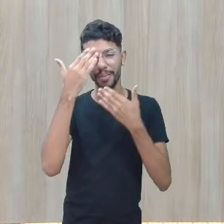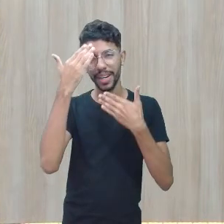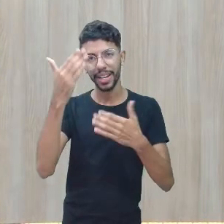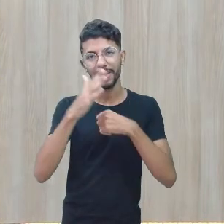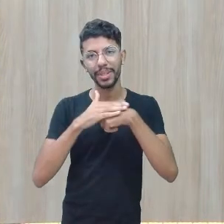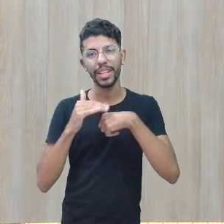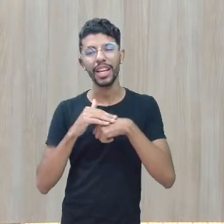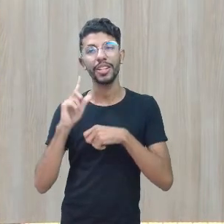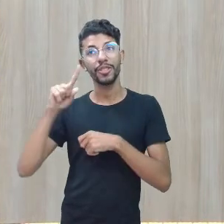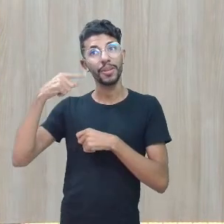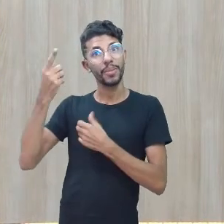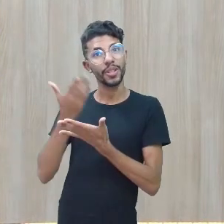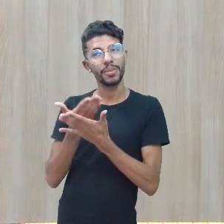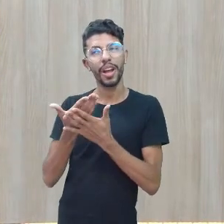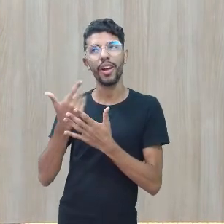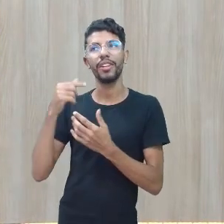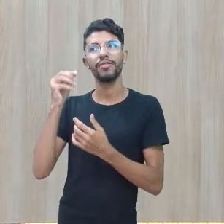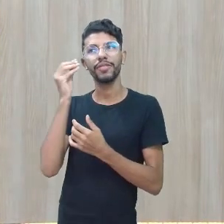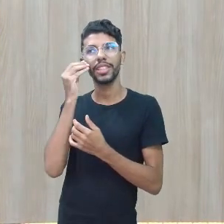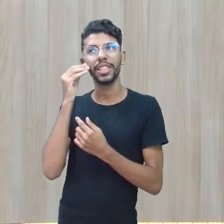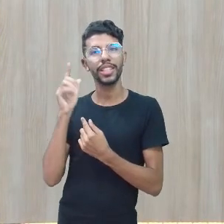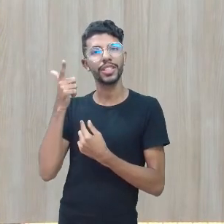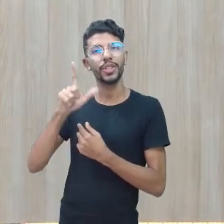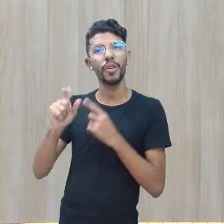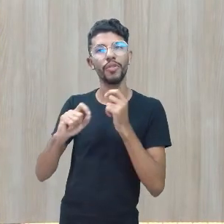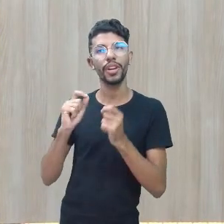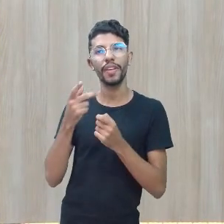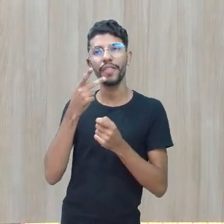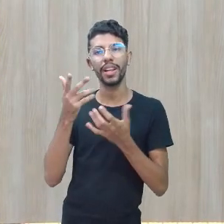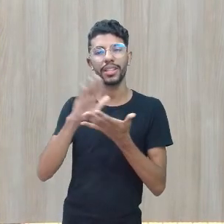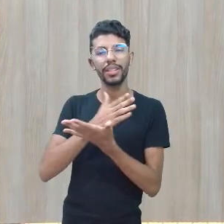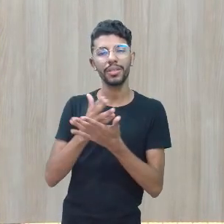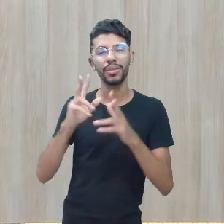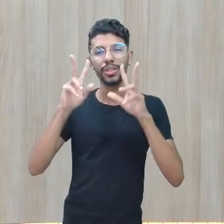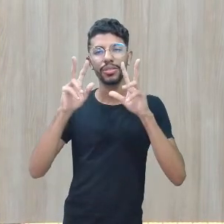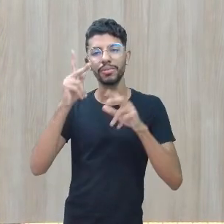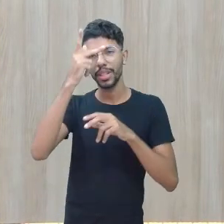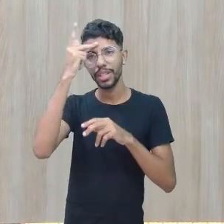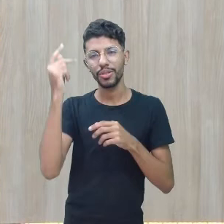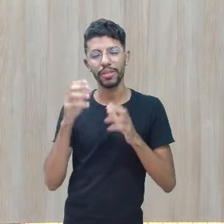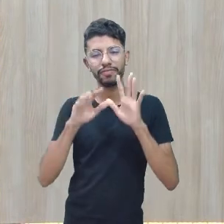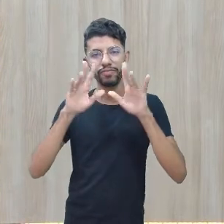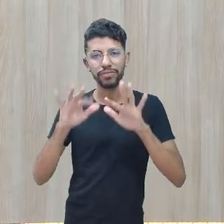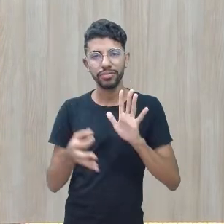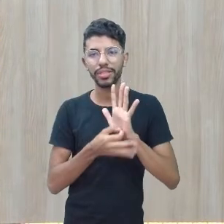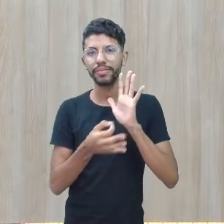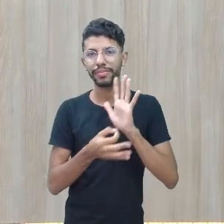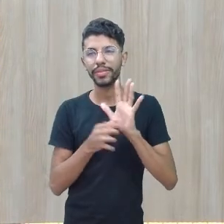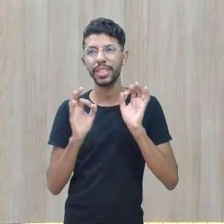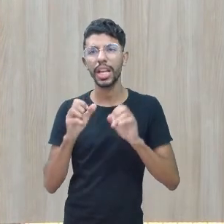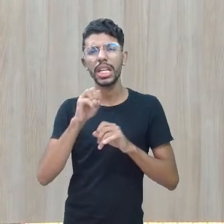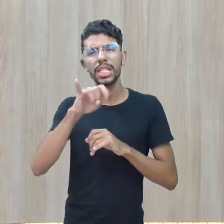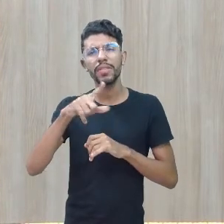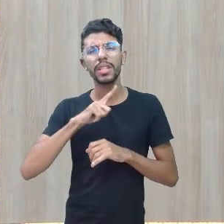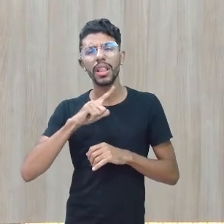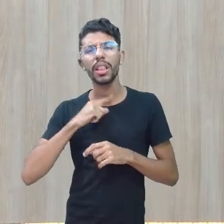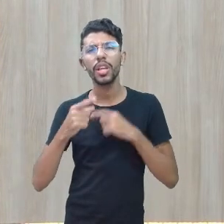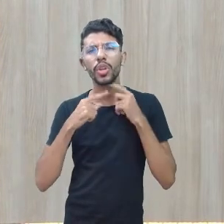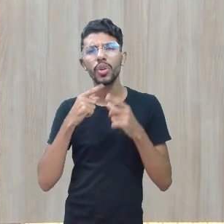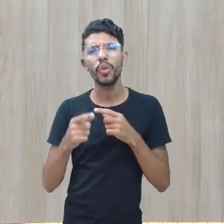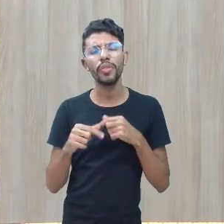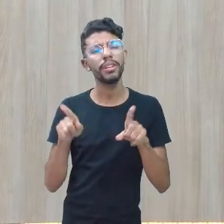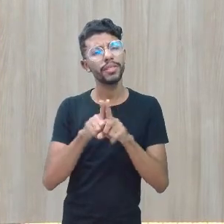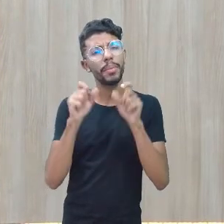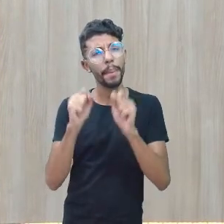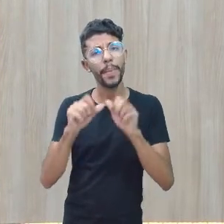nas próximas aulas para a gente poder falar de algumas pessoas que estão comentando. E se você tem dúvida, se você quiser dar alguma sugestão, comenta lá